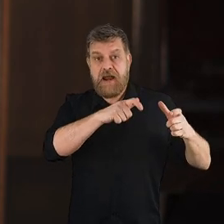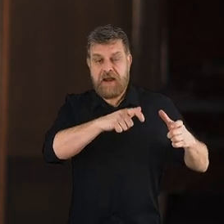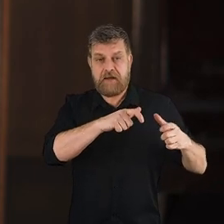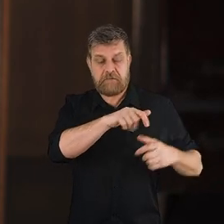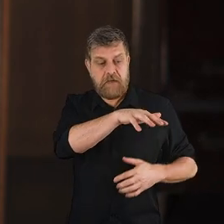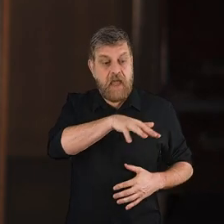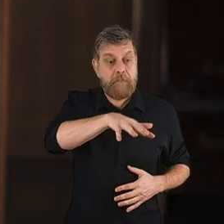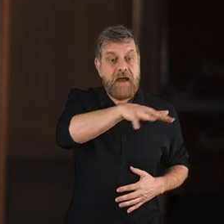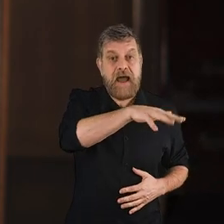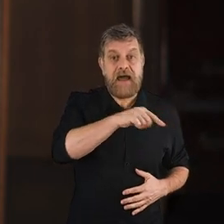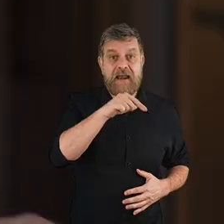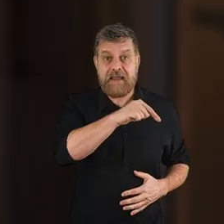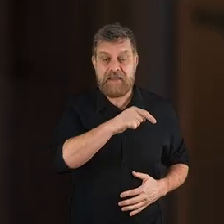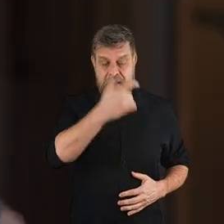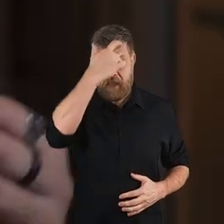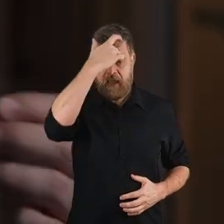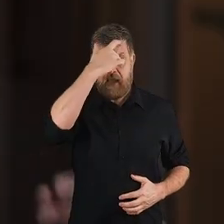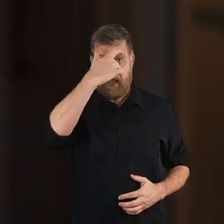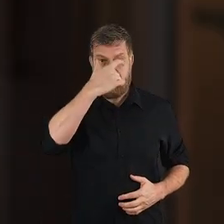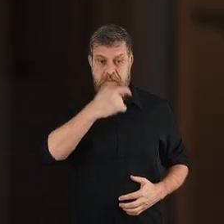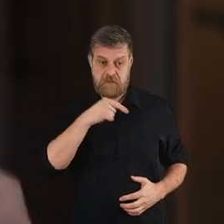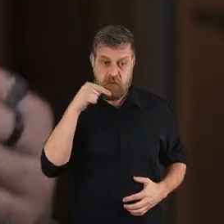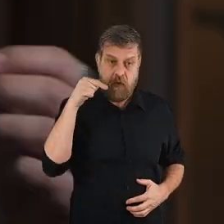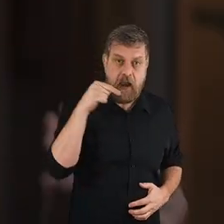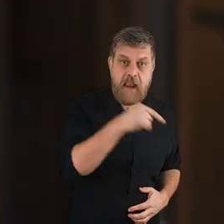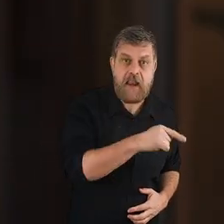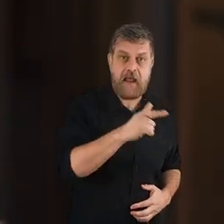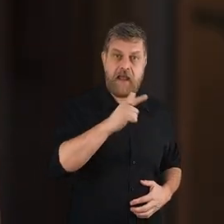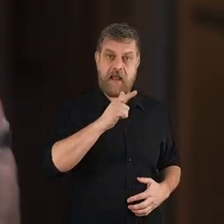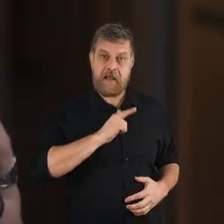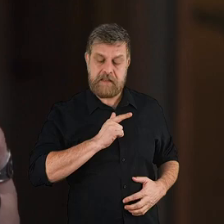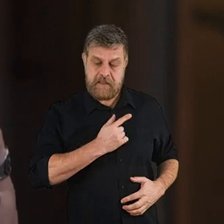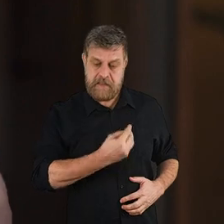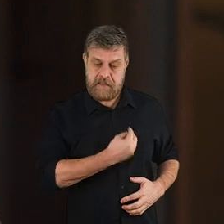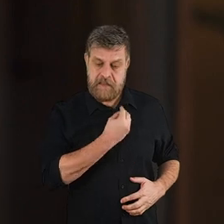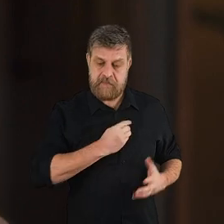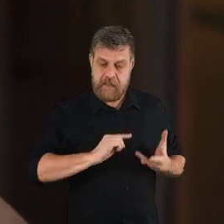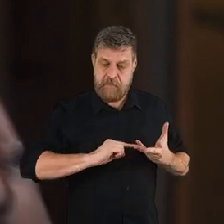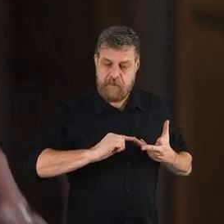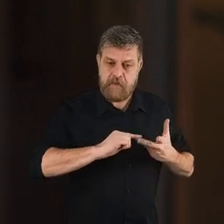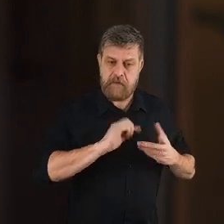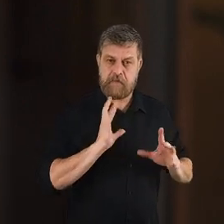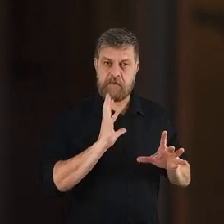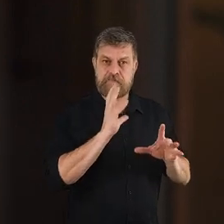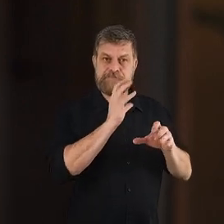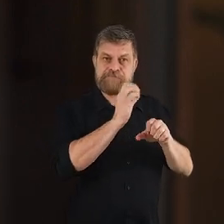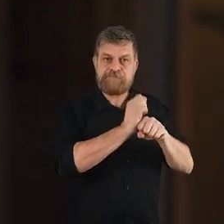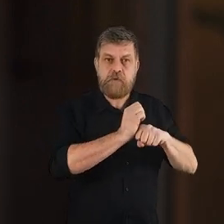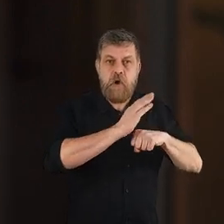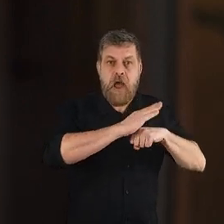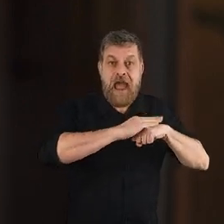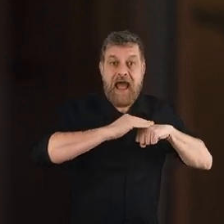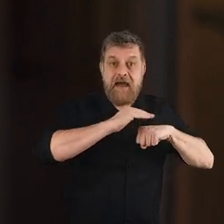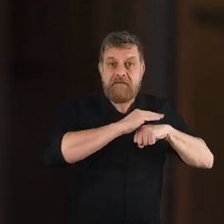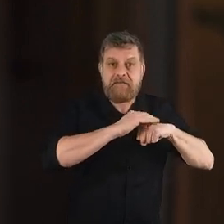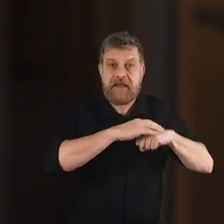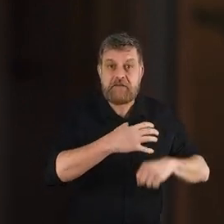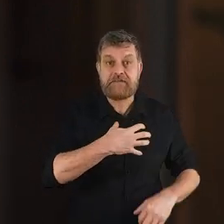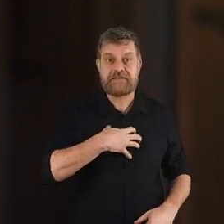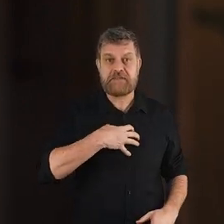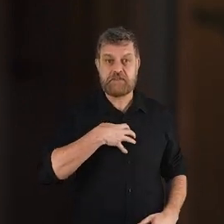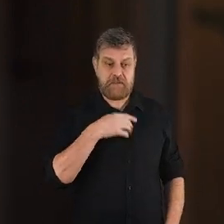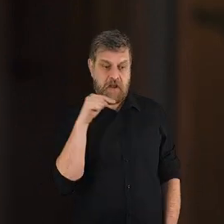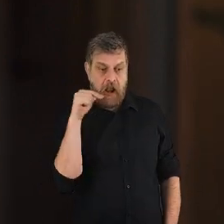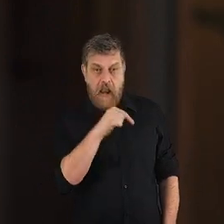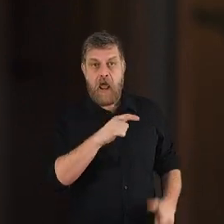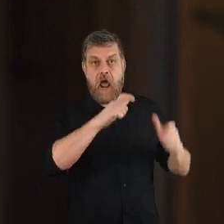espaço em que ela teceu, construiu, agregou os seus afetos. Daí a importância do